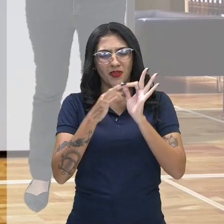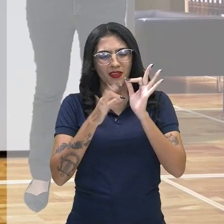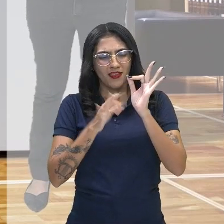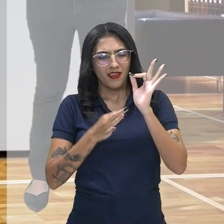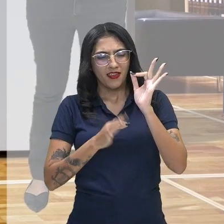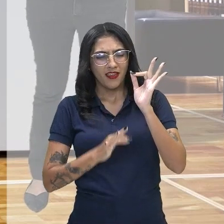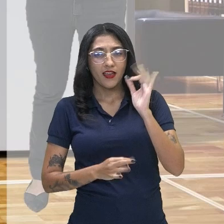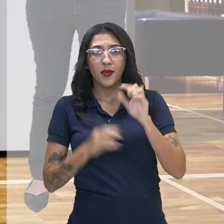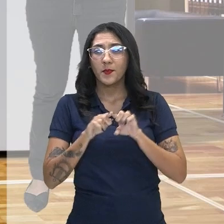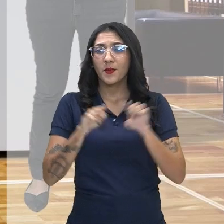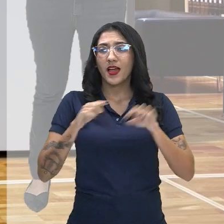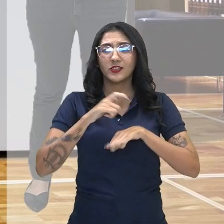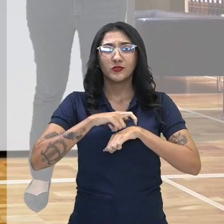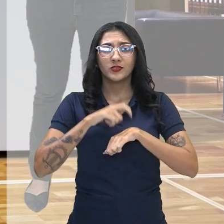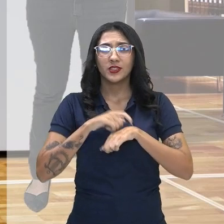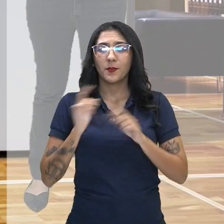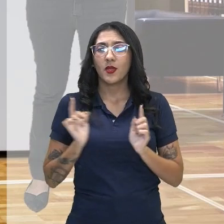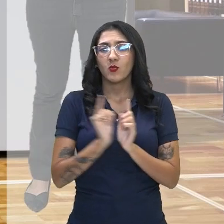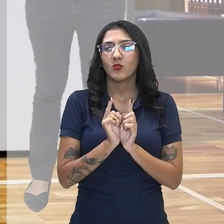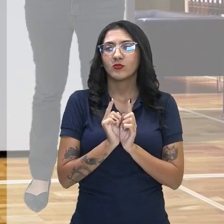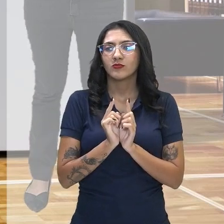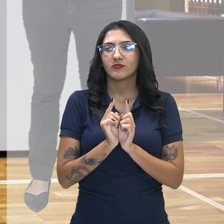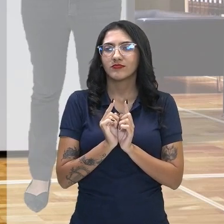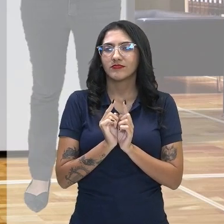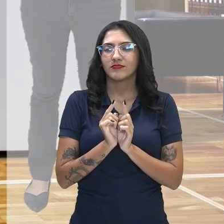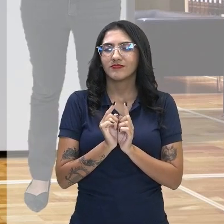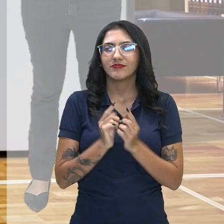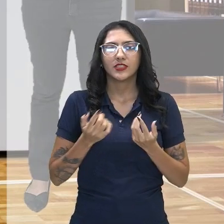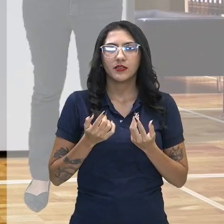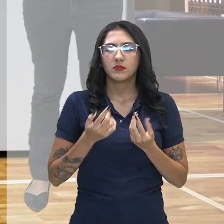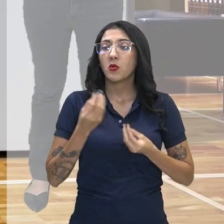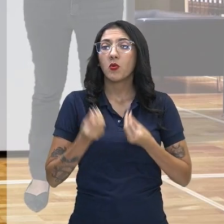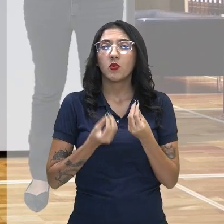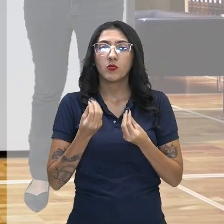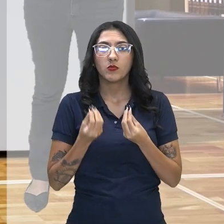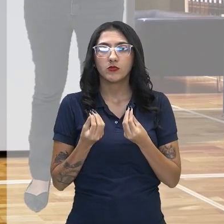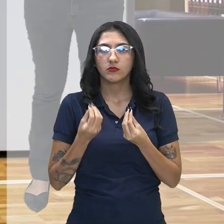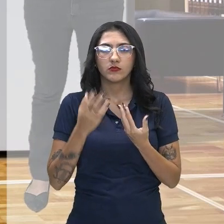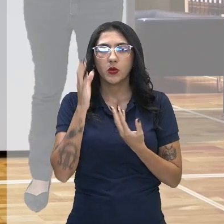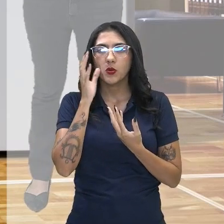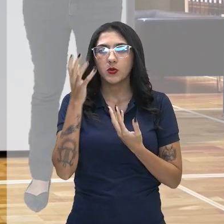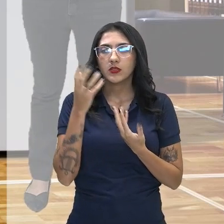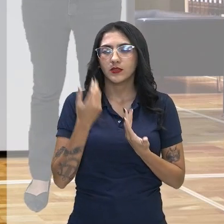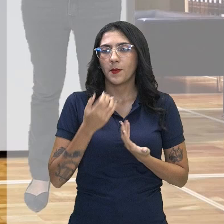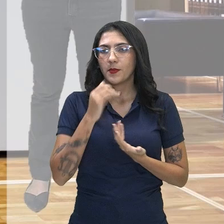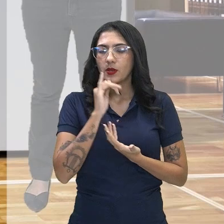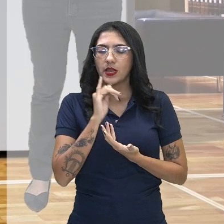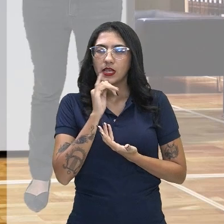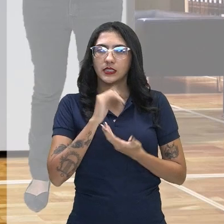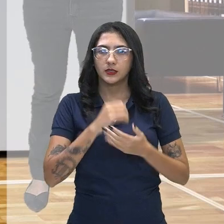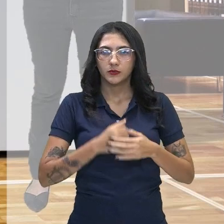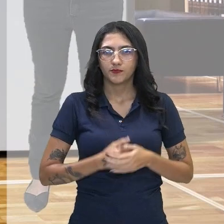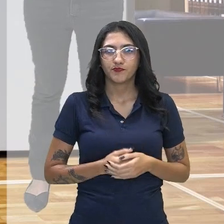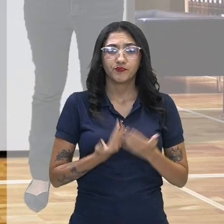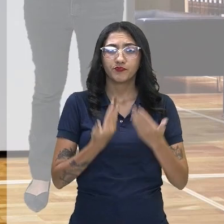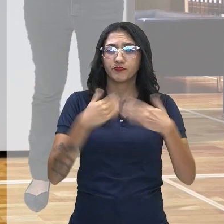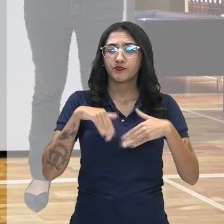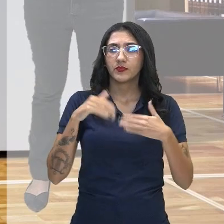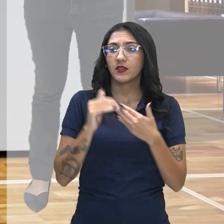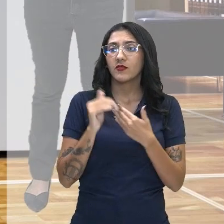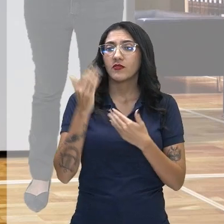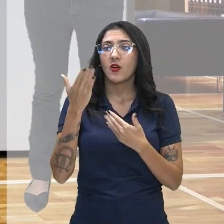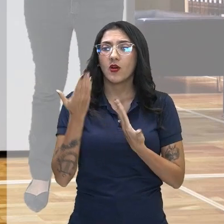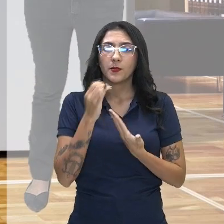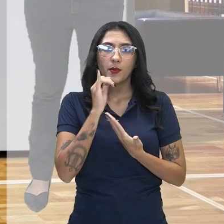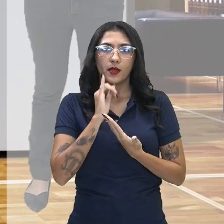pouco tempo. O que acontece? Qual a situação que você vê isso, né? Nas nossas avaliações externas, como por exemplo o